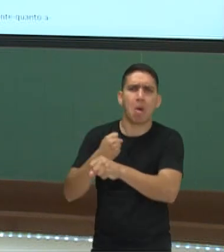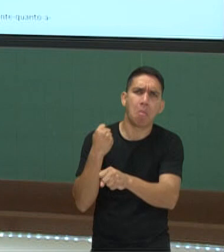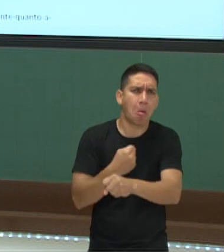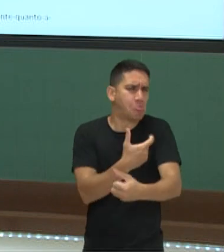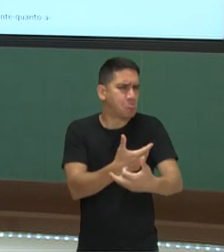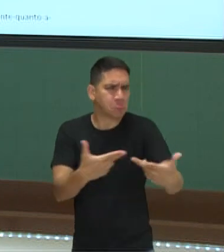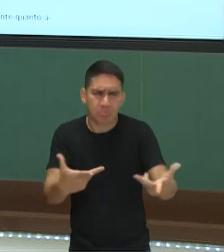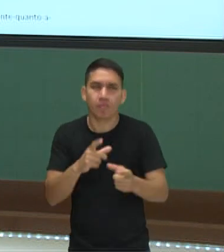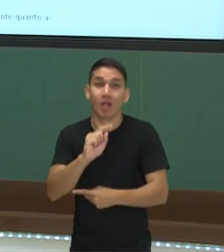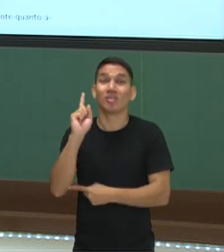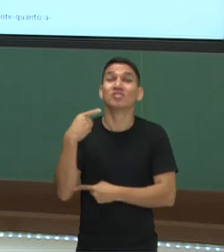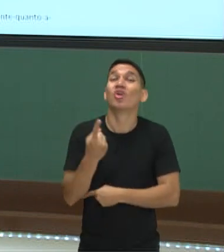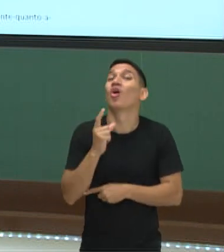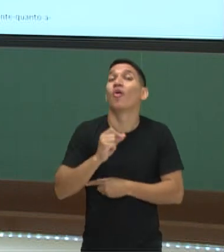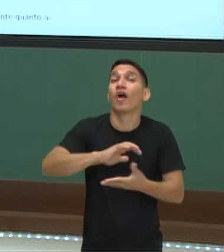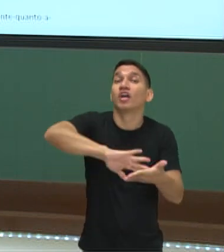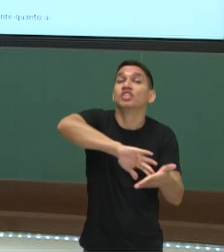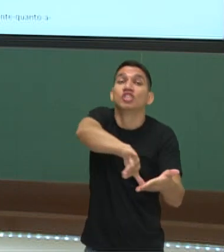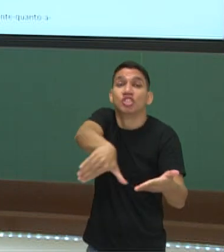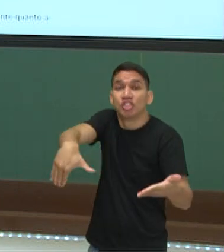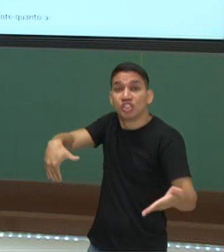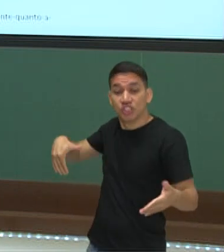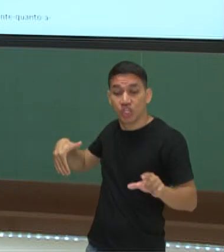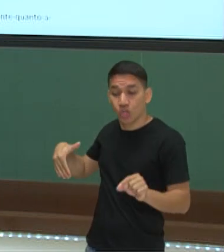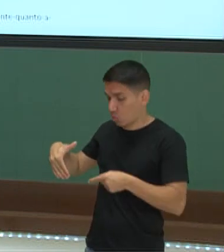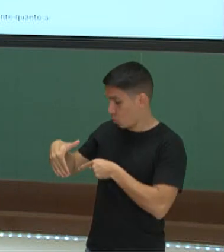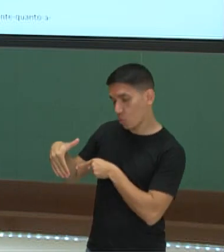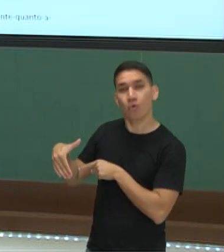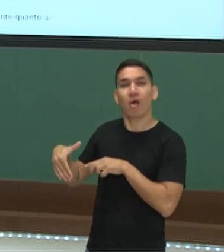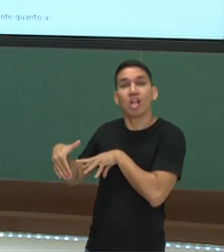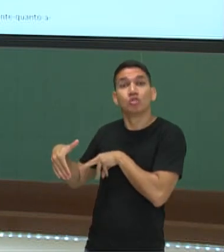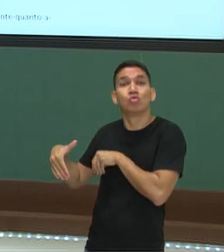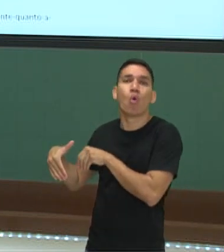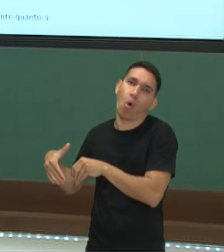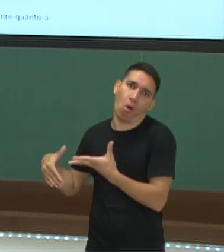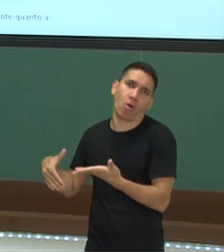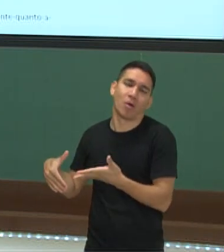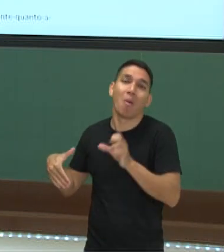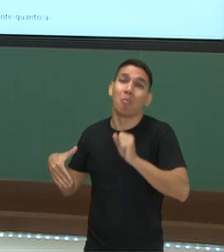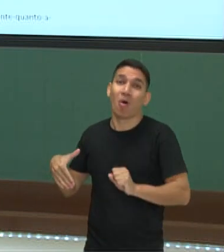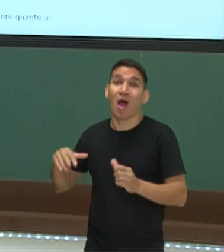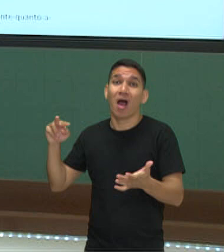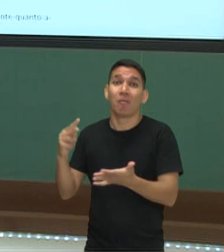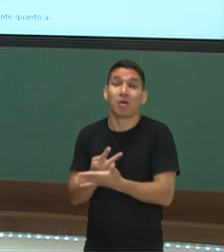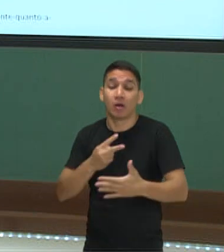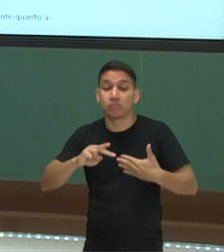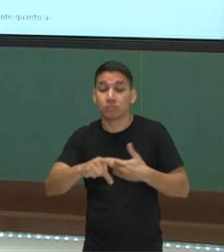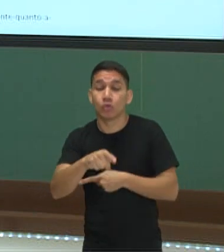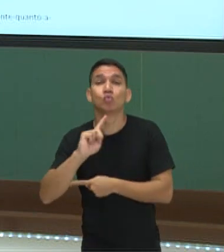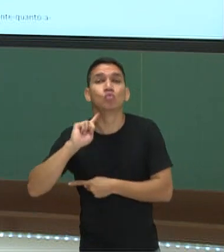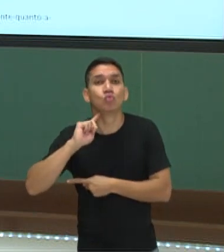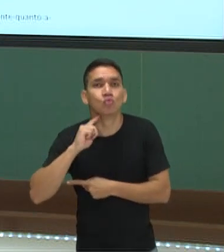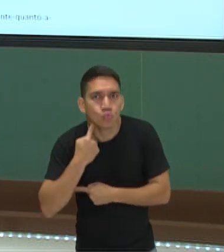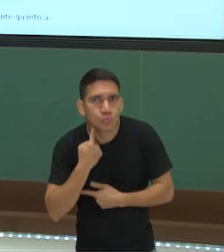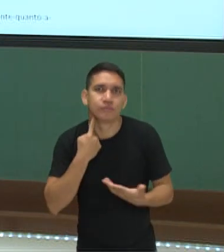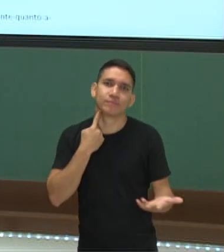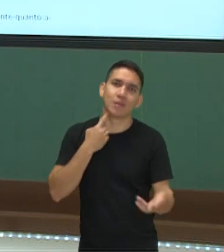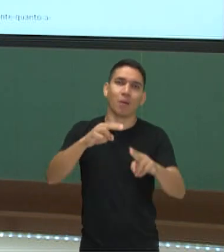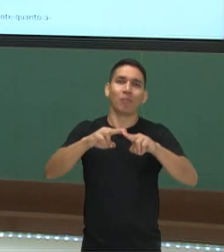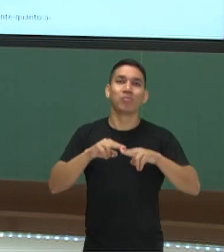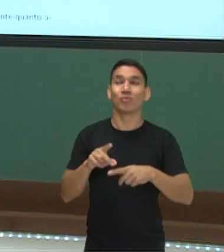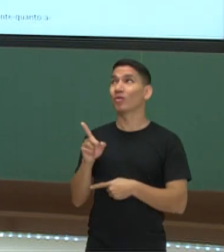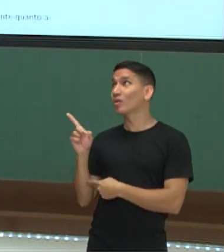nós retiramos uma parcela muito grande de solo. Nós podemos contaminar uma parcela muito grande de solo. Por isso ele